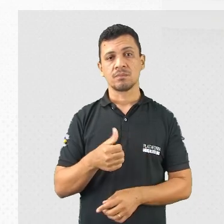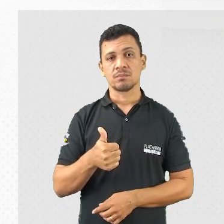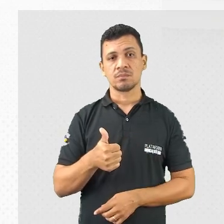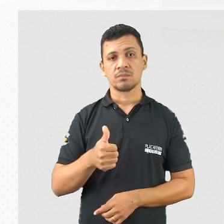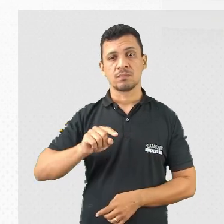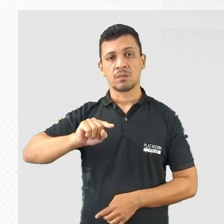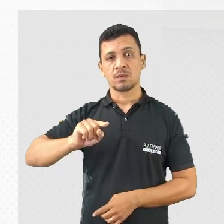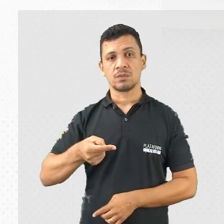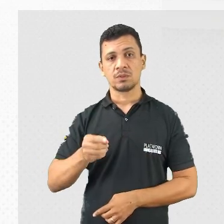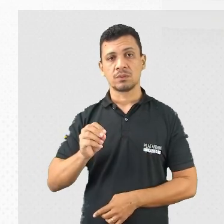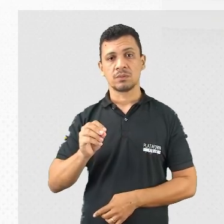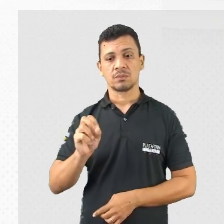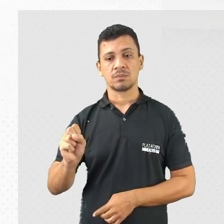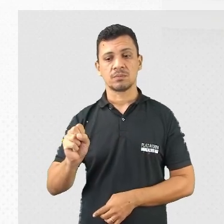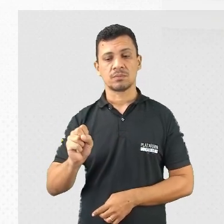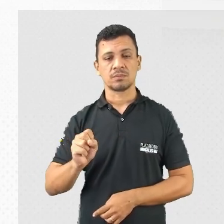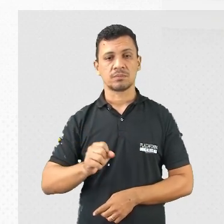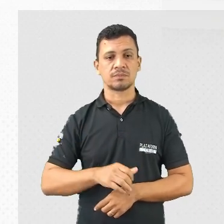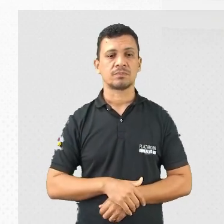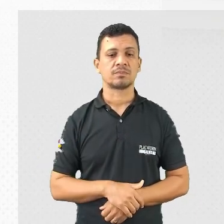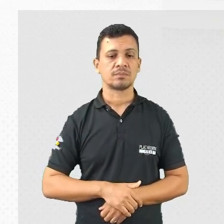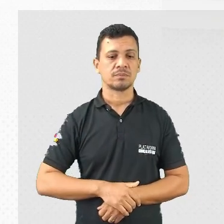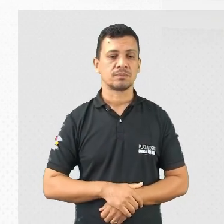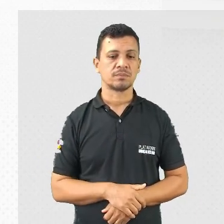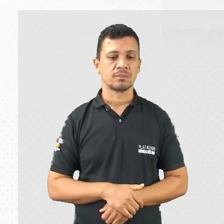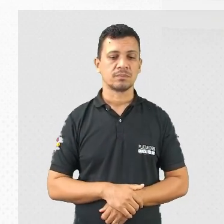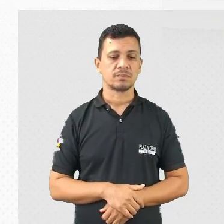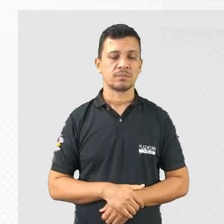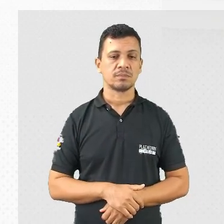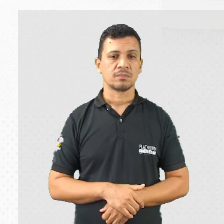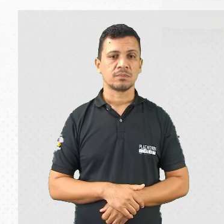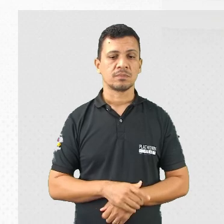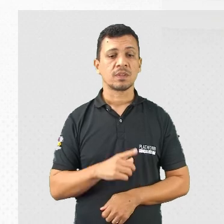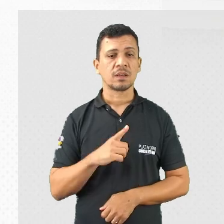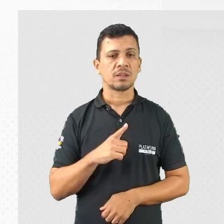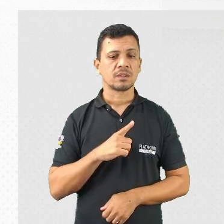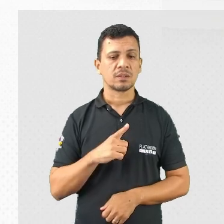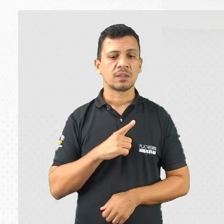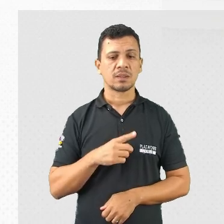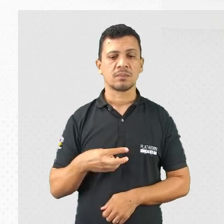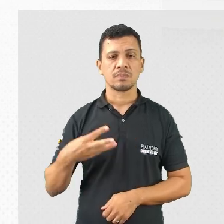vezes 1,08. E aí você vai ter R$